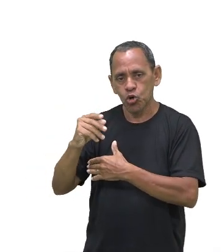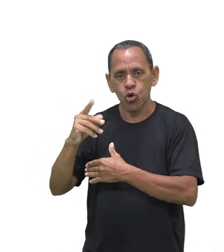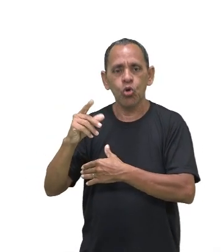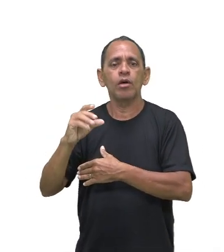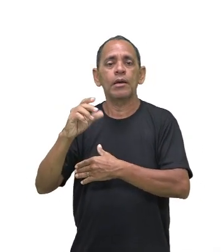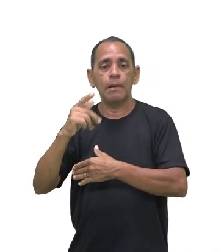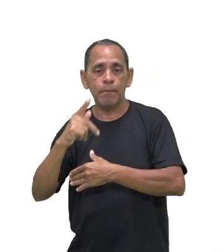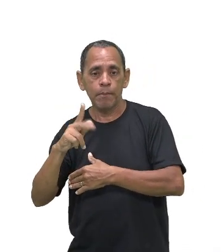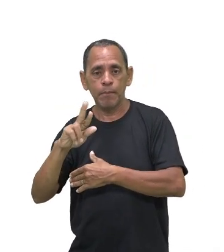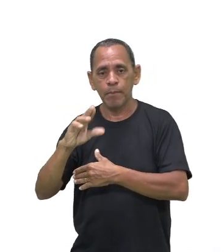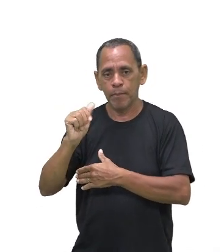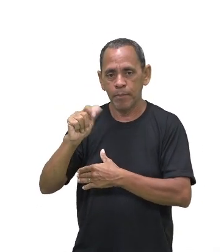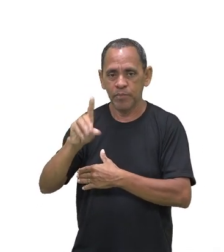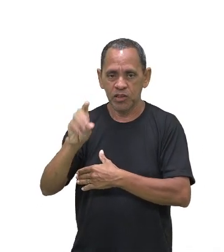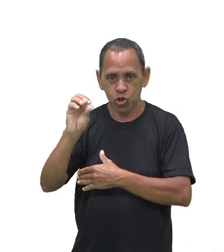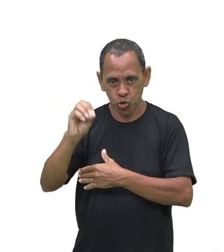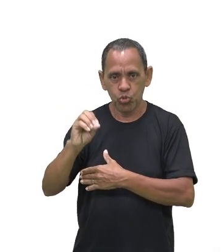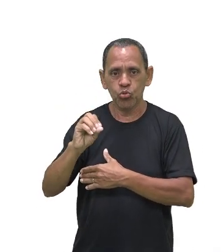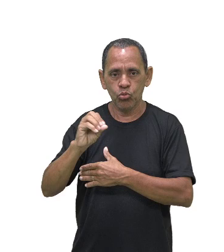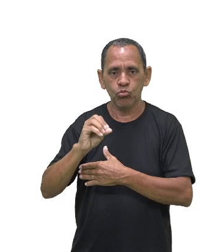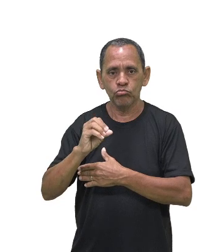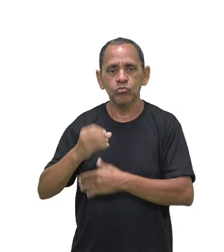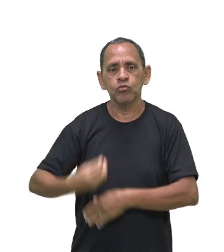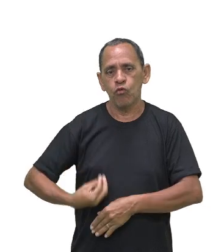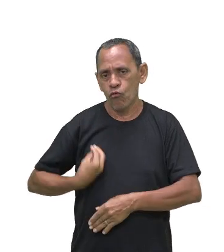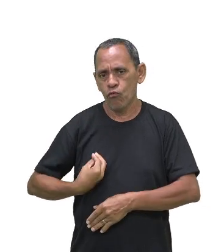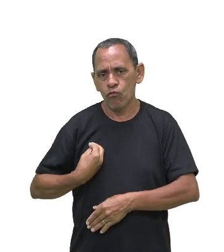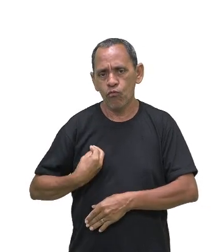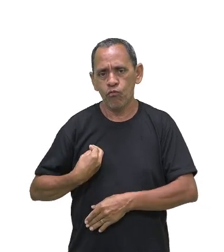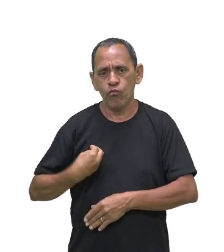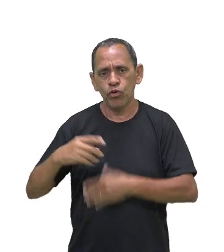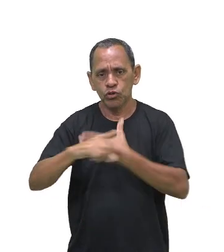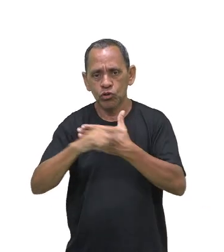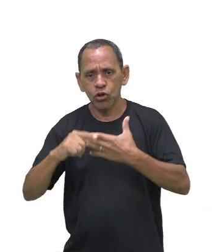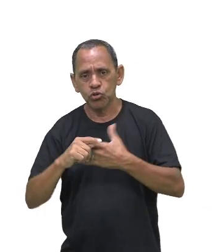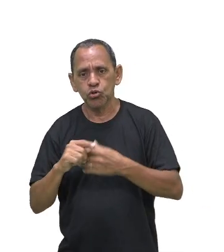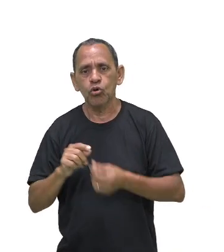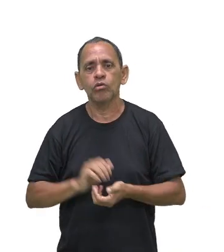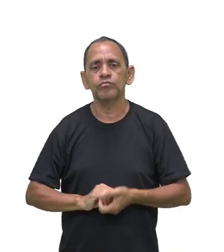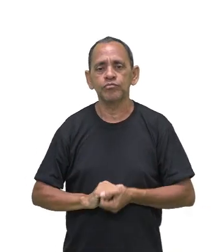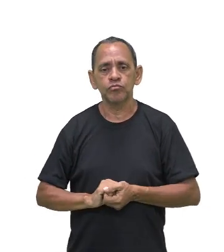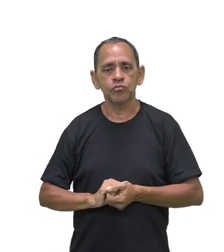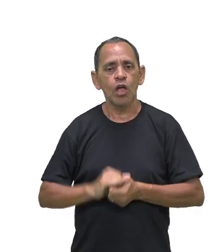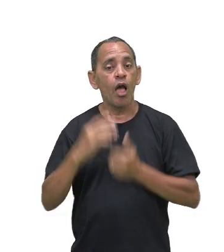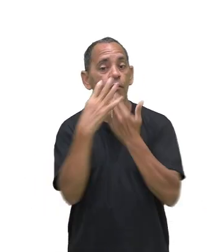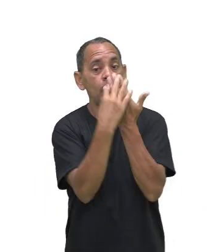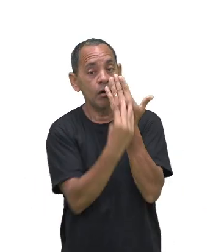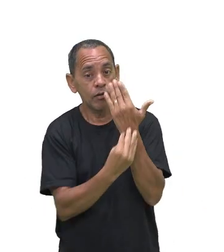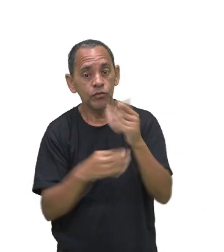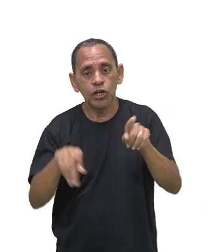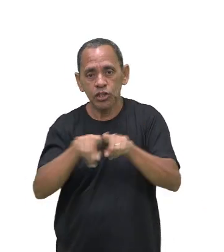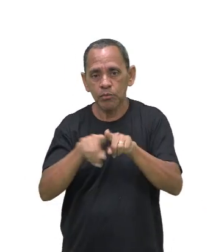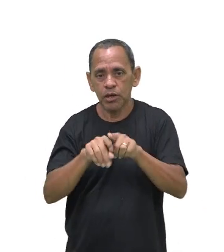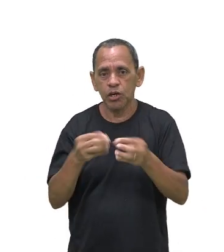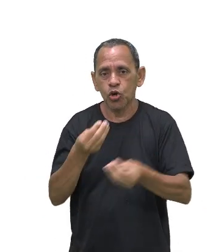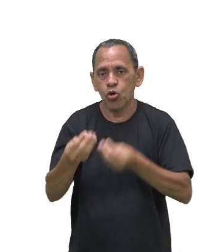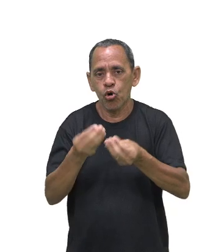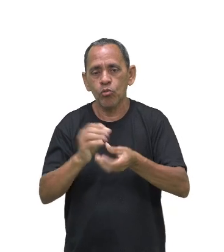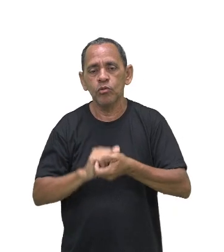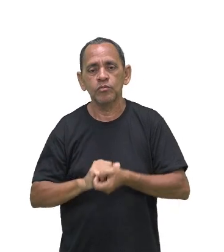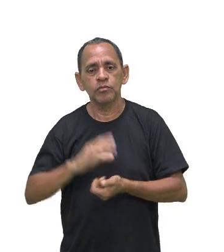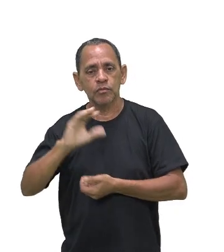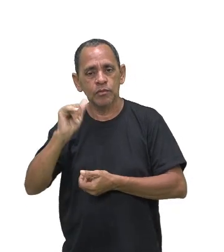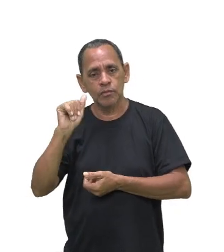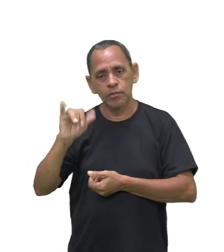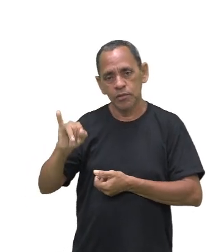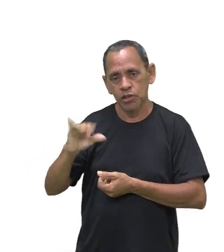um pouquinho da vida desse autor através de seus dados biográficos. Caio da